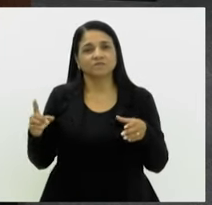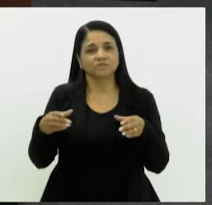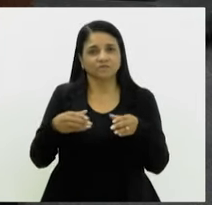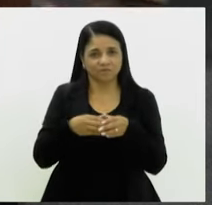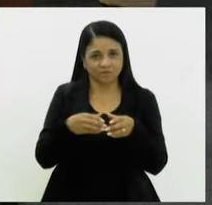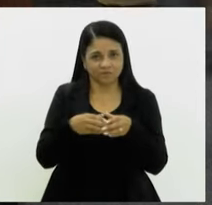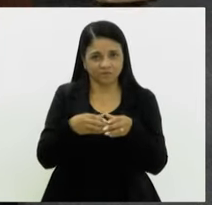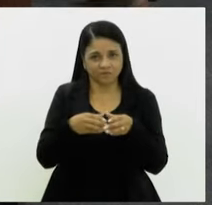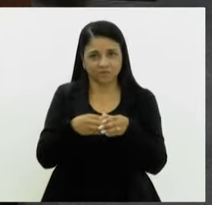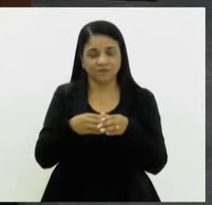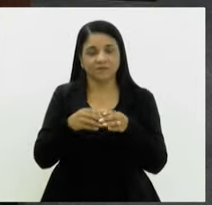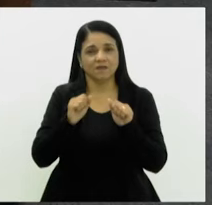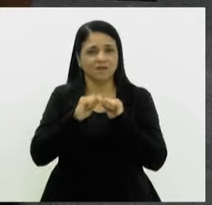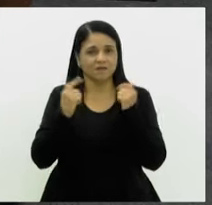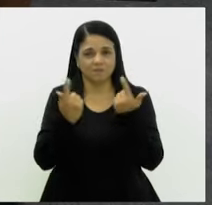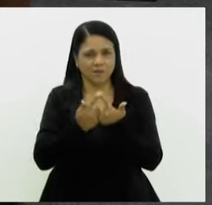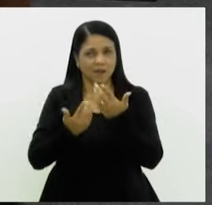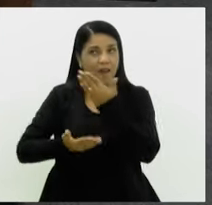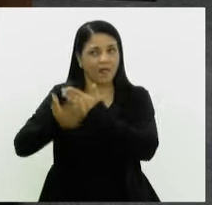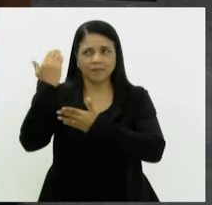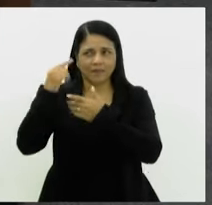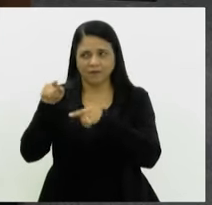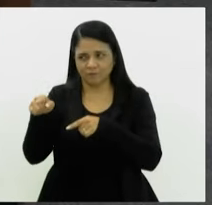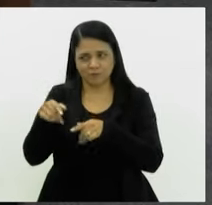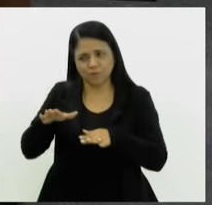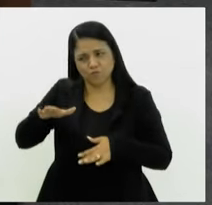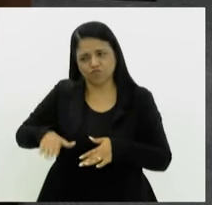atrás, Vossa Excelência nem andava de bicicleta ainda,